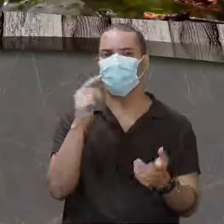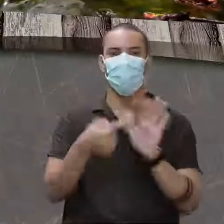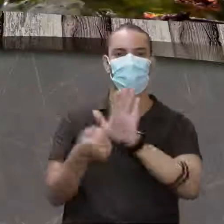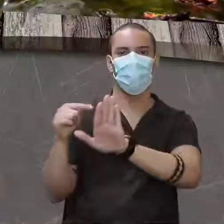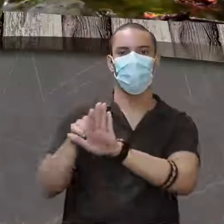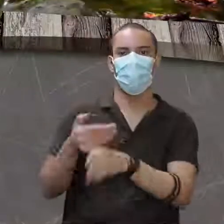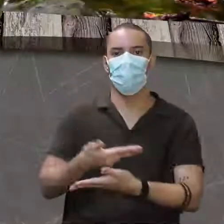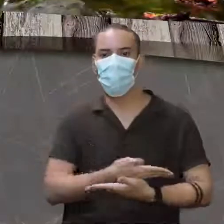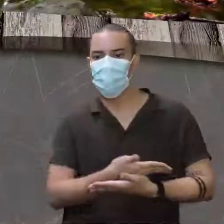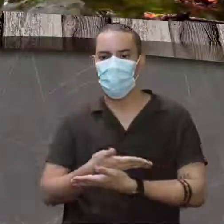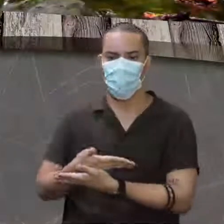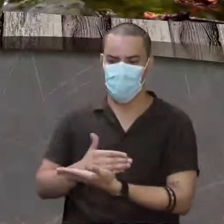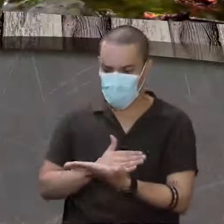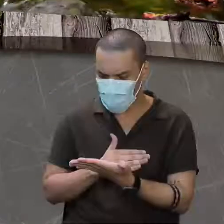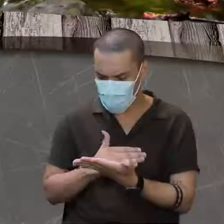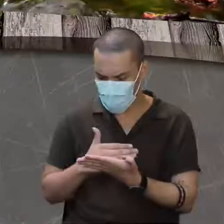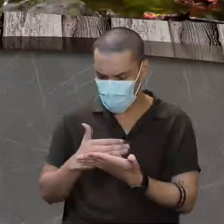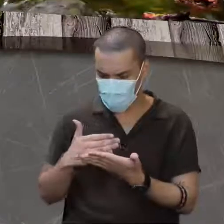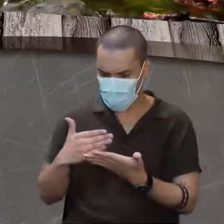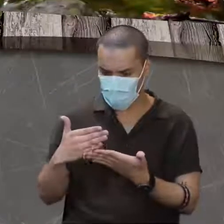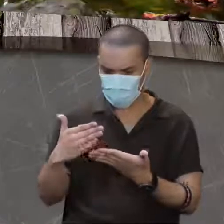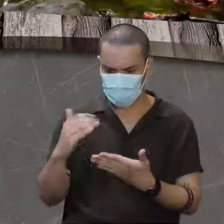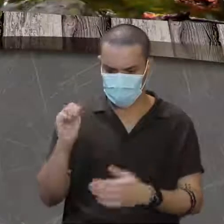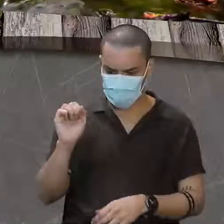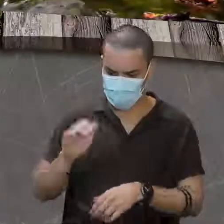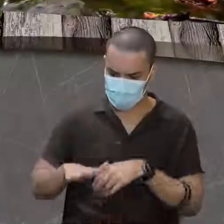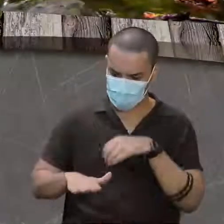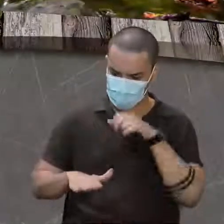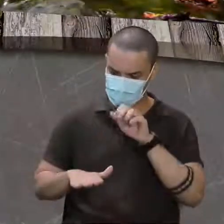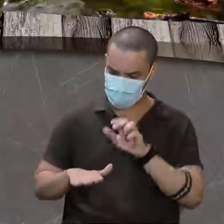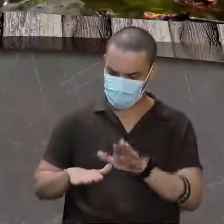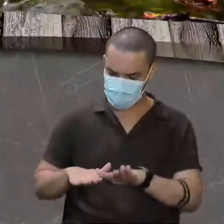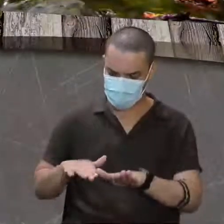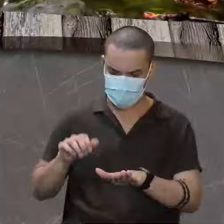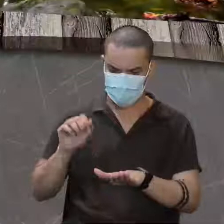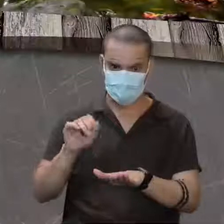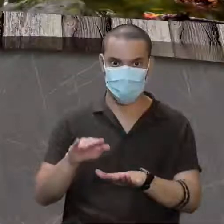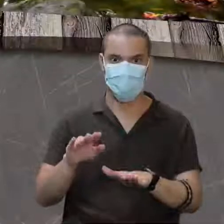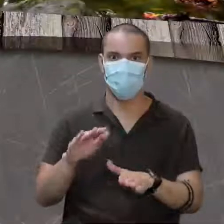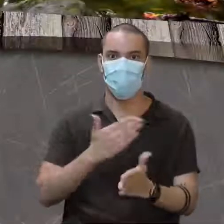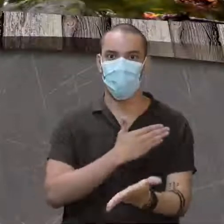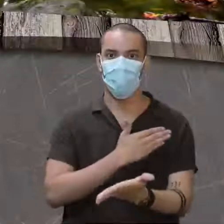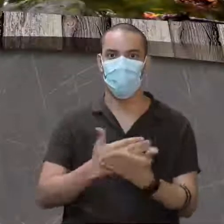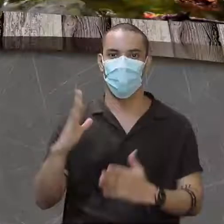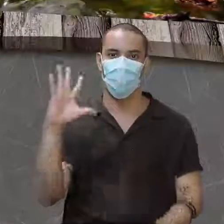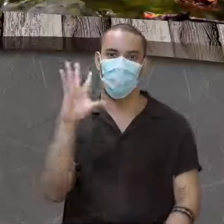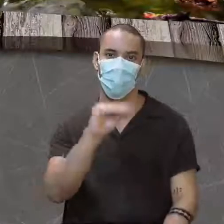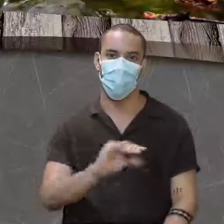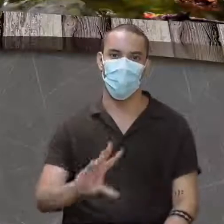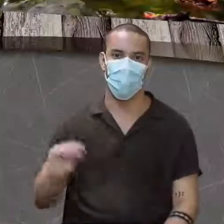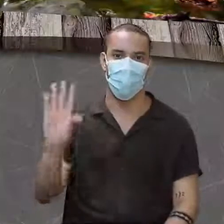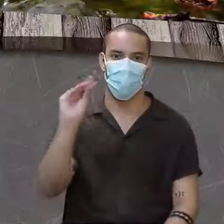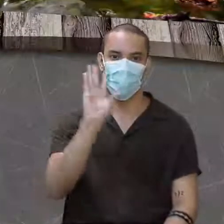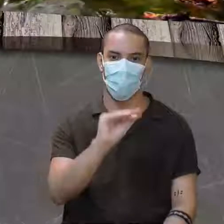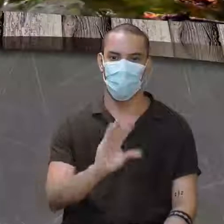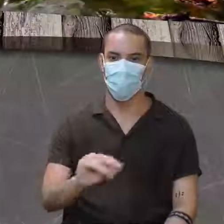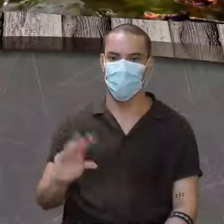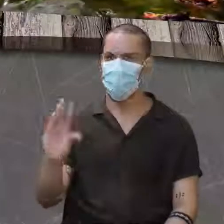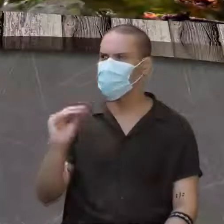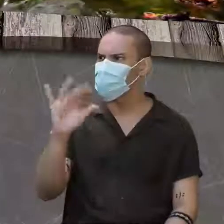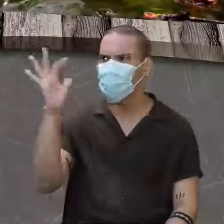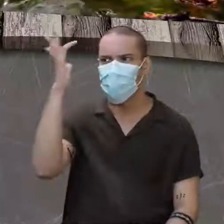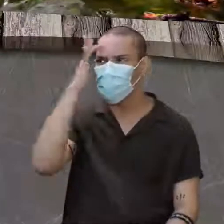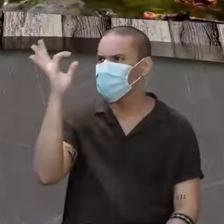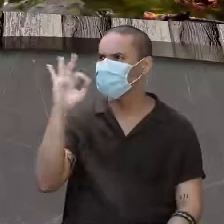bebezinho. Começa a dar as suas primeiras, balbuciar algumas palavras que a gente não entende